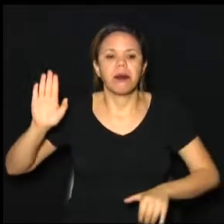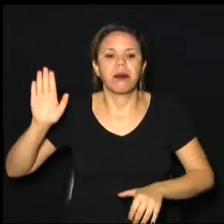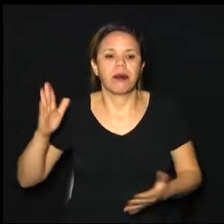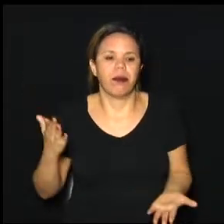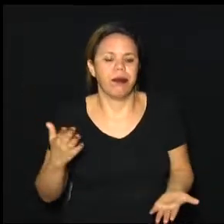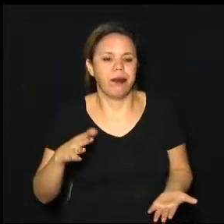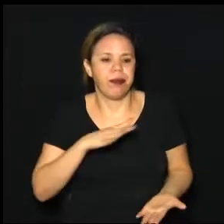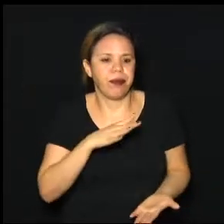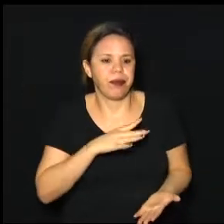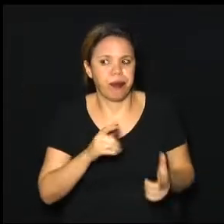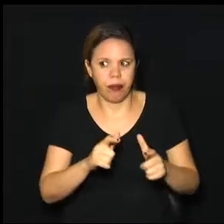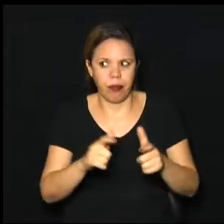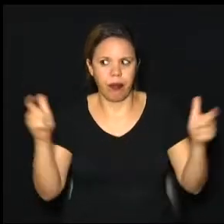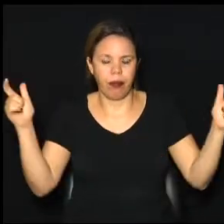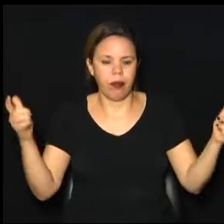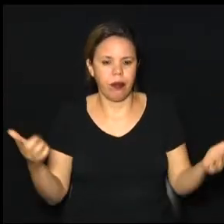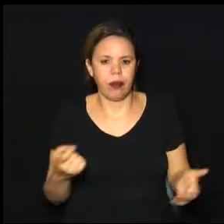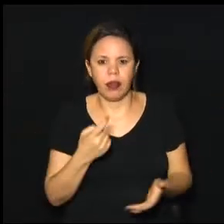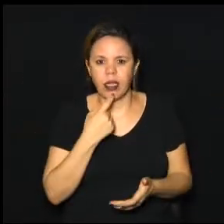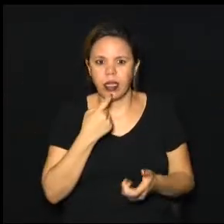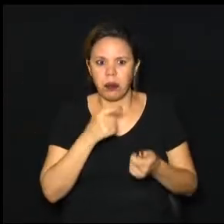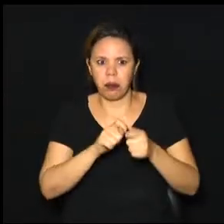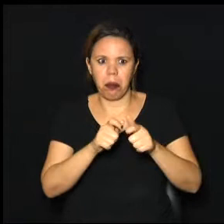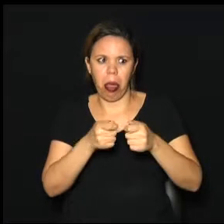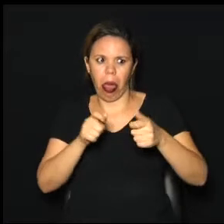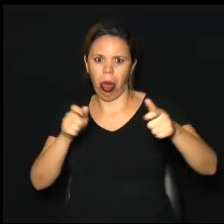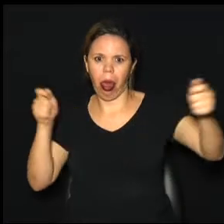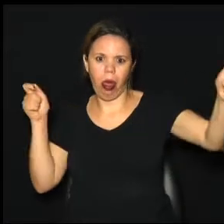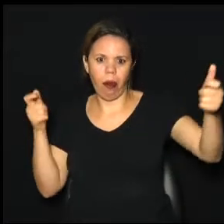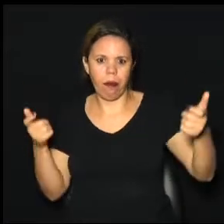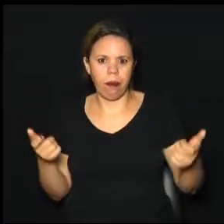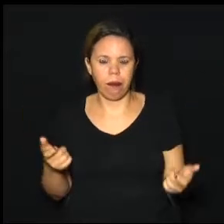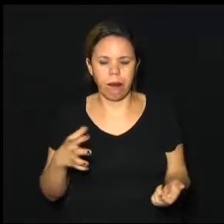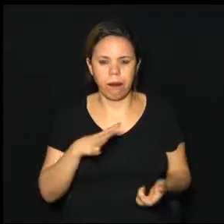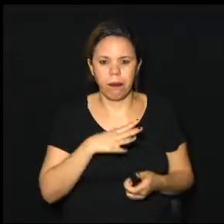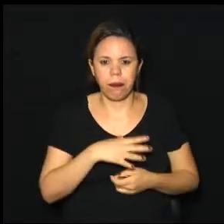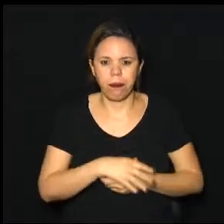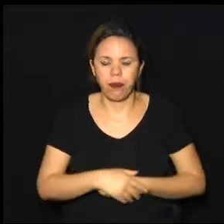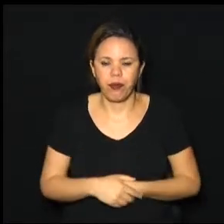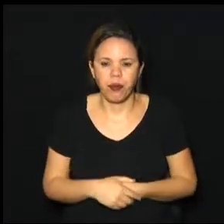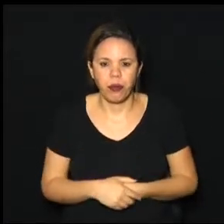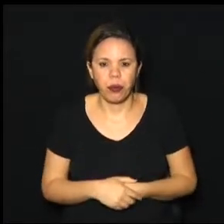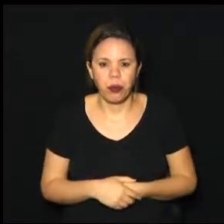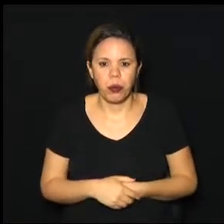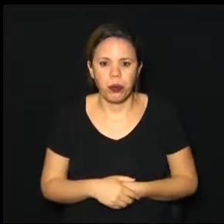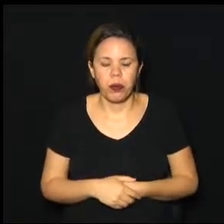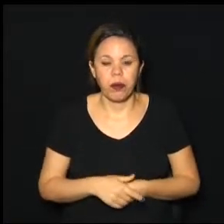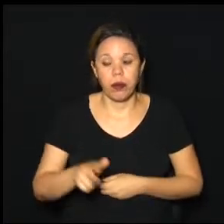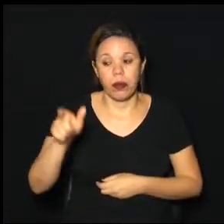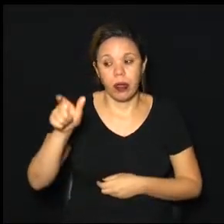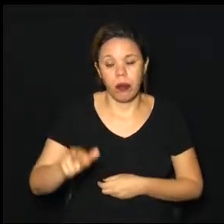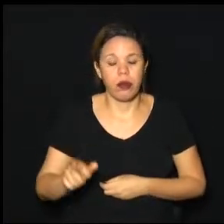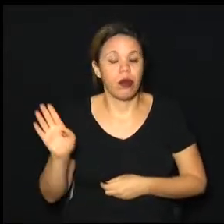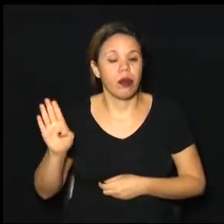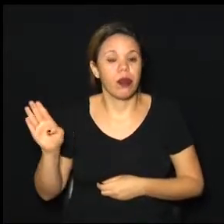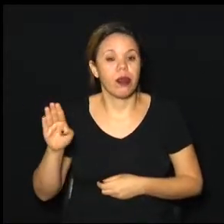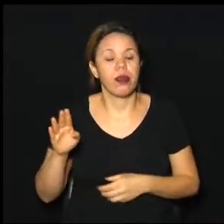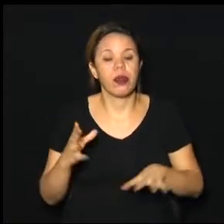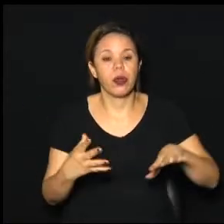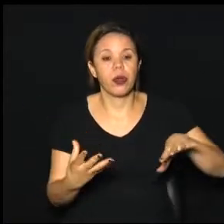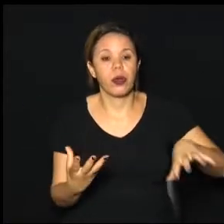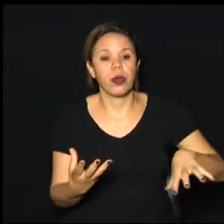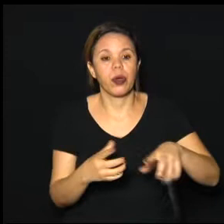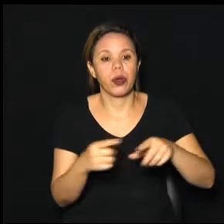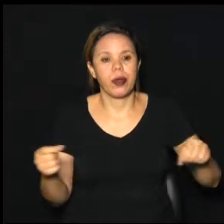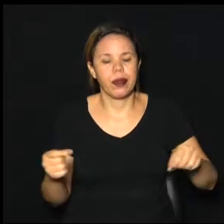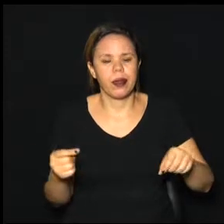cidades maiores, né? E Campinas é um exemplo dessas cidades. O legislador, então, o Congresso Nacional, criou esse Fundo